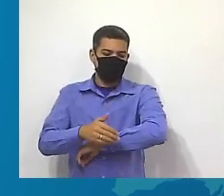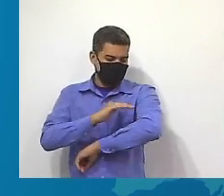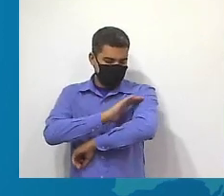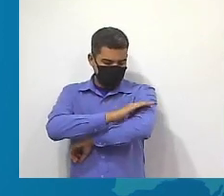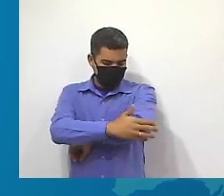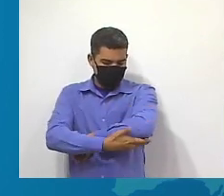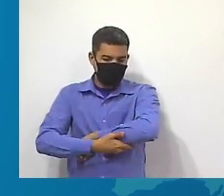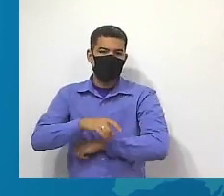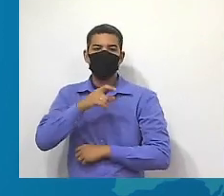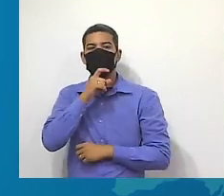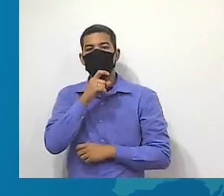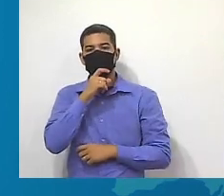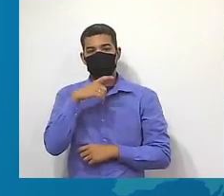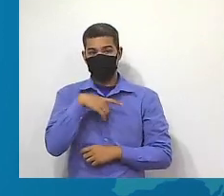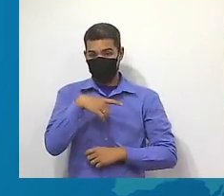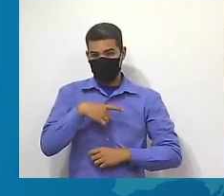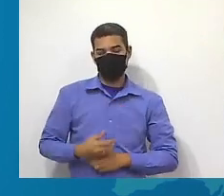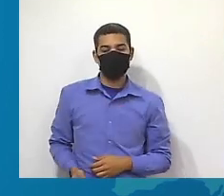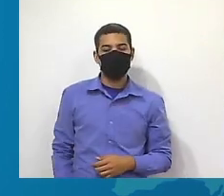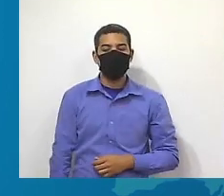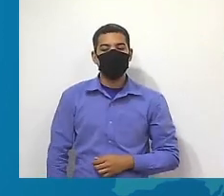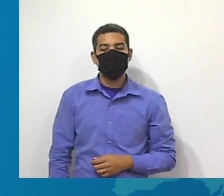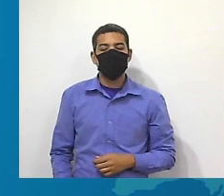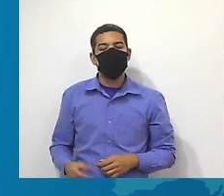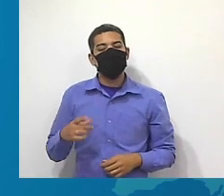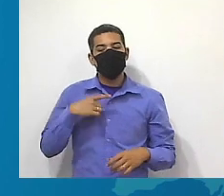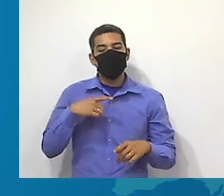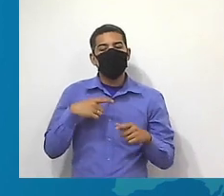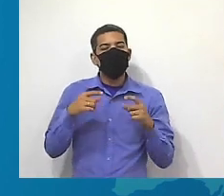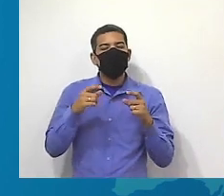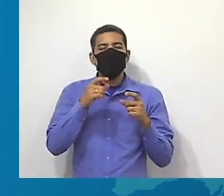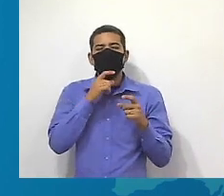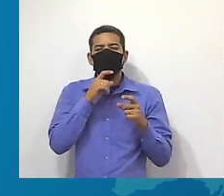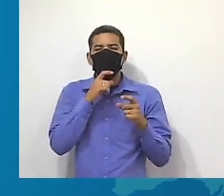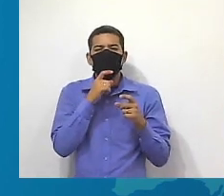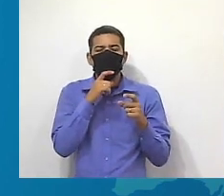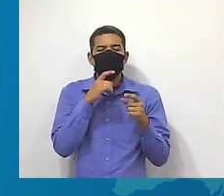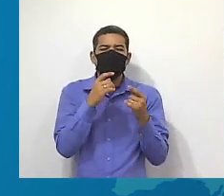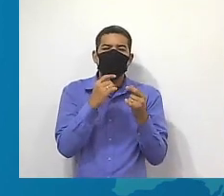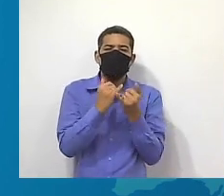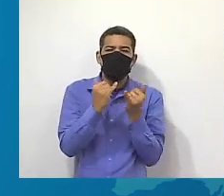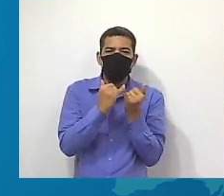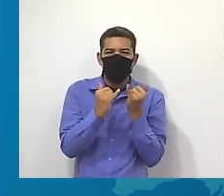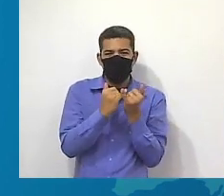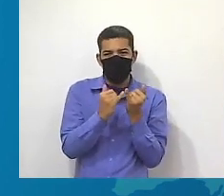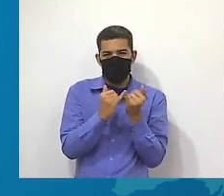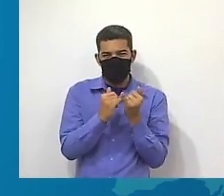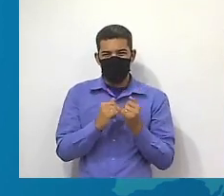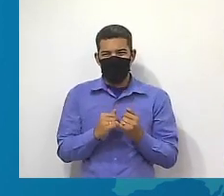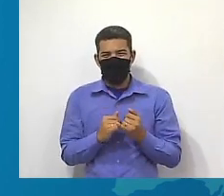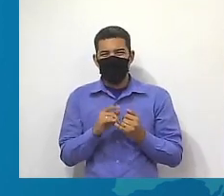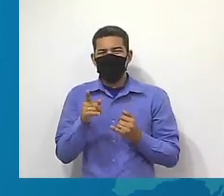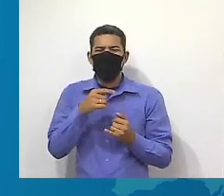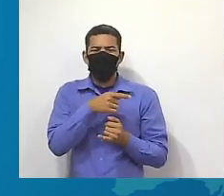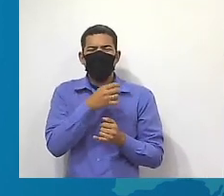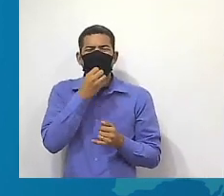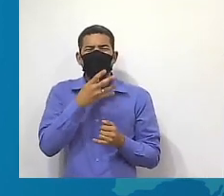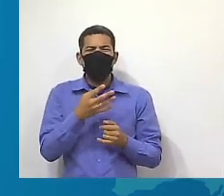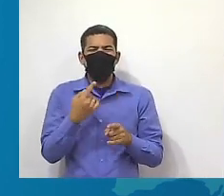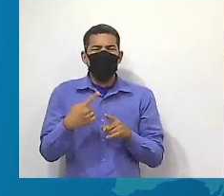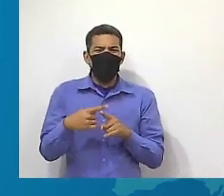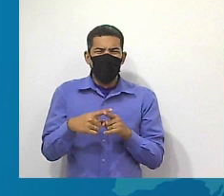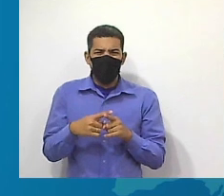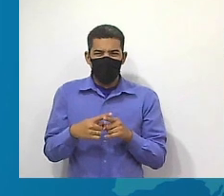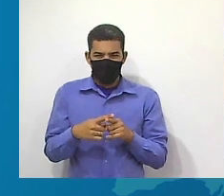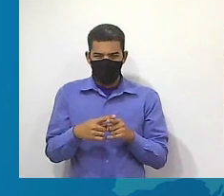o corpo, faz o tratamento dele como se fosse o gelo, sem usar gelo. Qual é a vantagem desse processo? Você